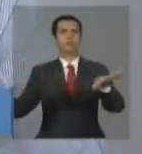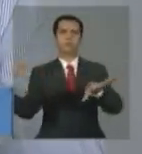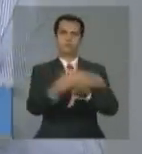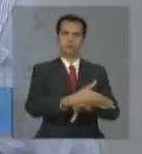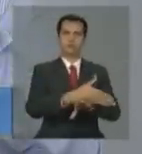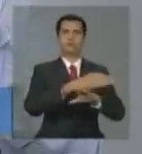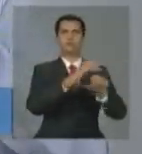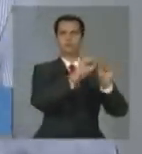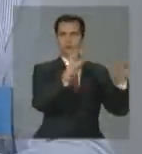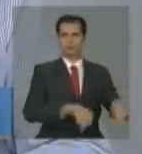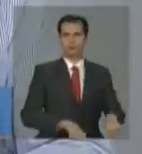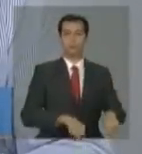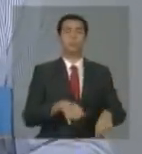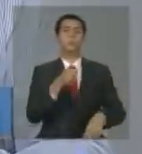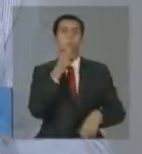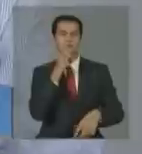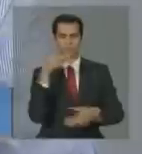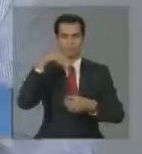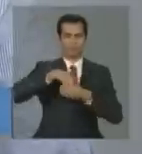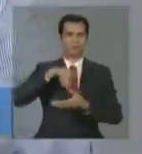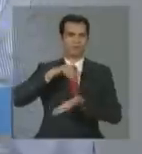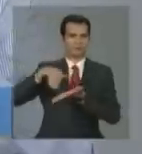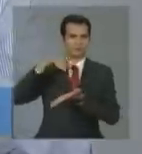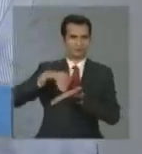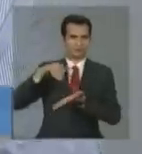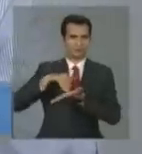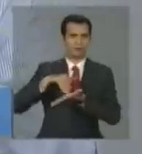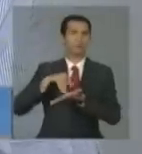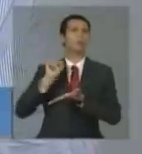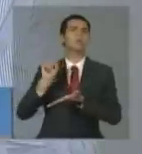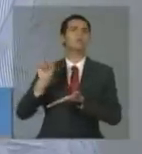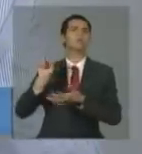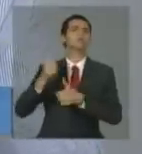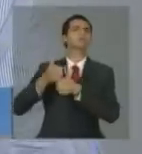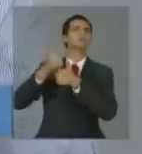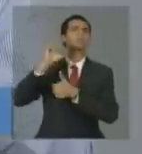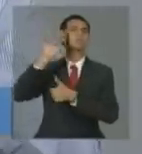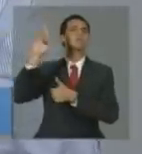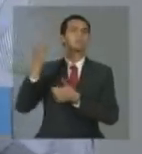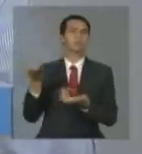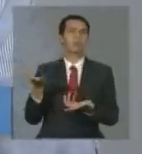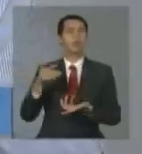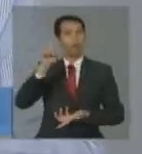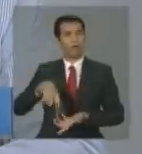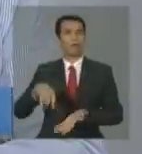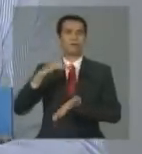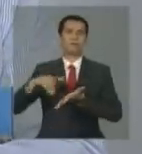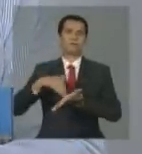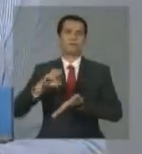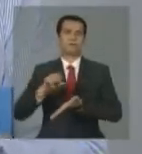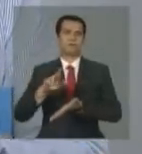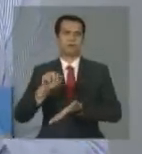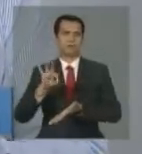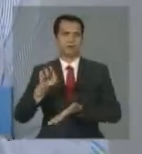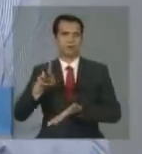administrador titular no caso da secretaria? É, a princípio, o secretário de assistência. Via de regra, é o secretário de assistência. O administrador adjunto